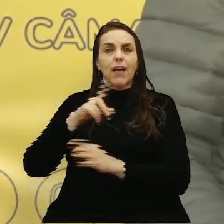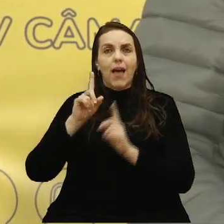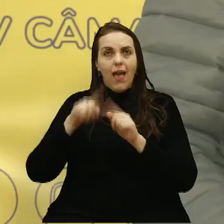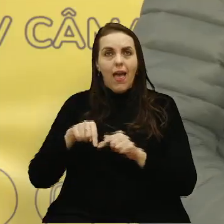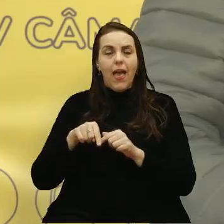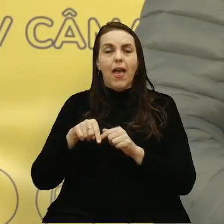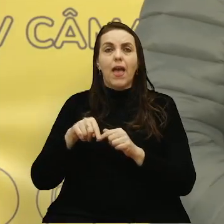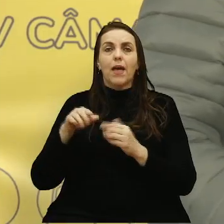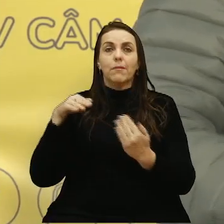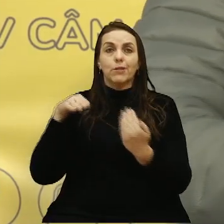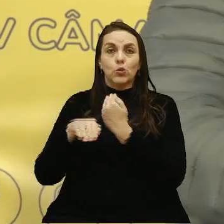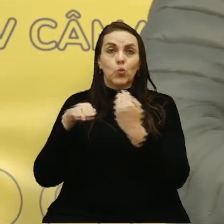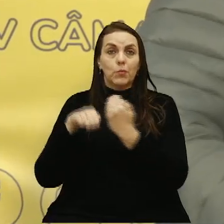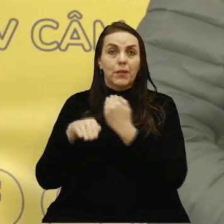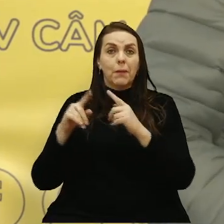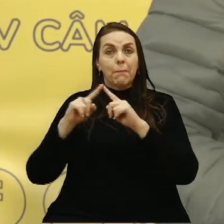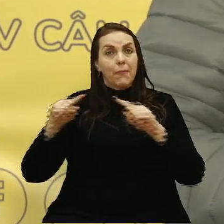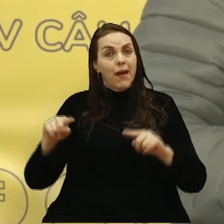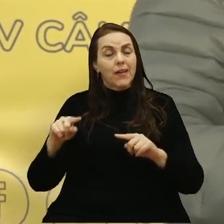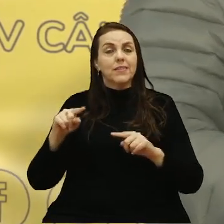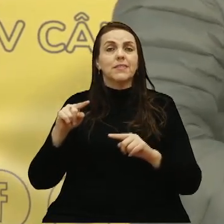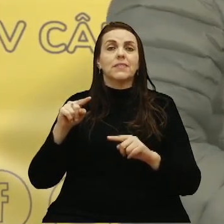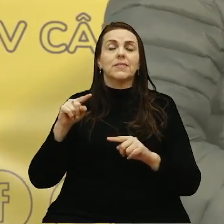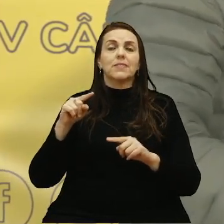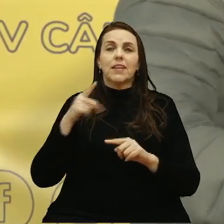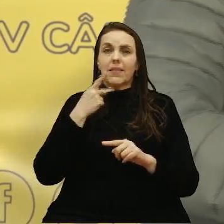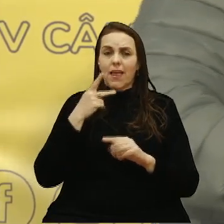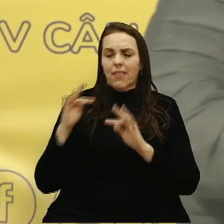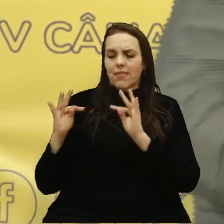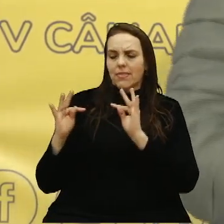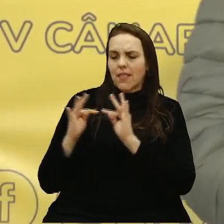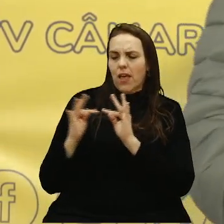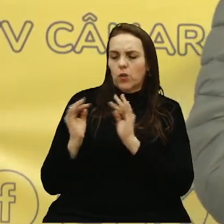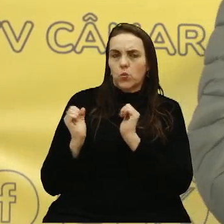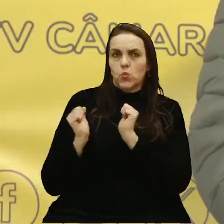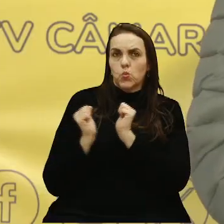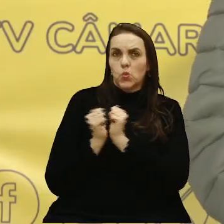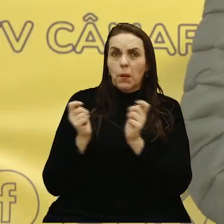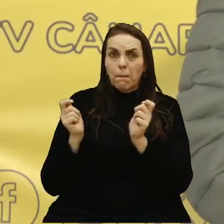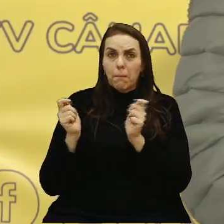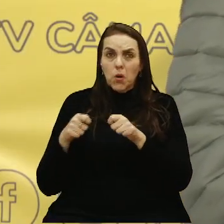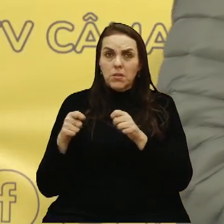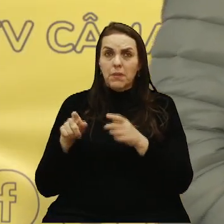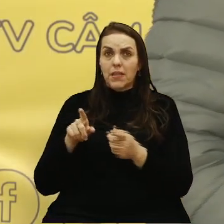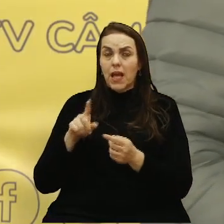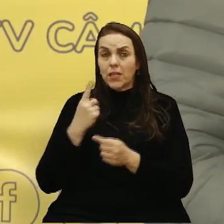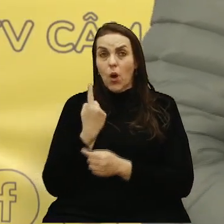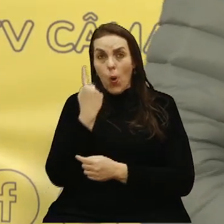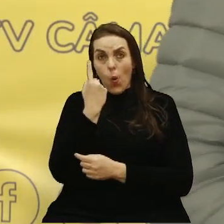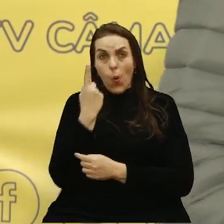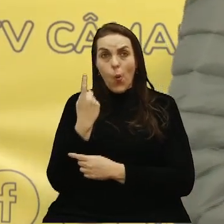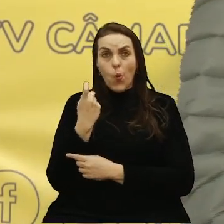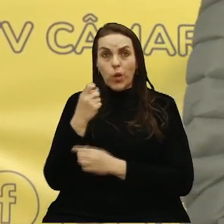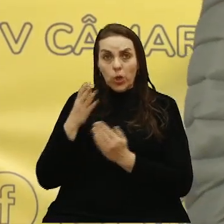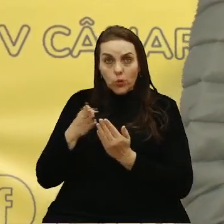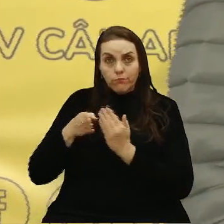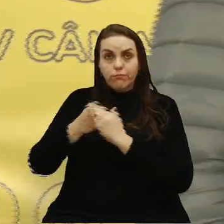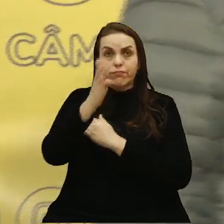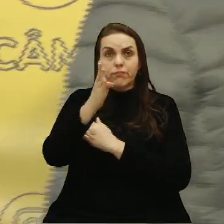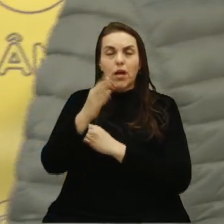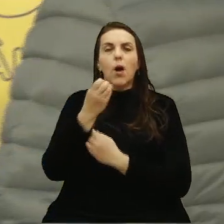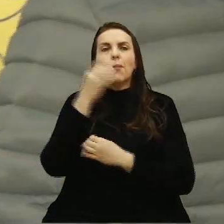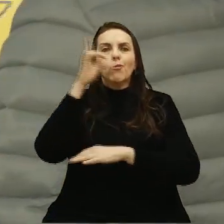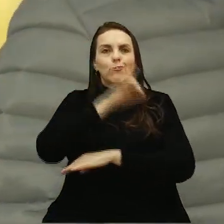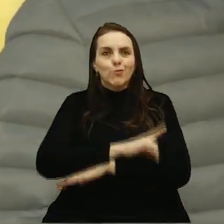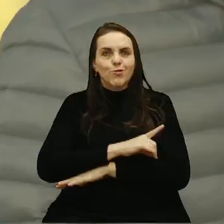mão dupla, mas esteve ali com técnicos, uma possibilidade num sentido único, né, vereador? Bom dia. Bom dia, Marcelo,